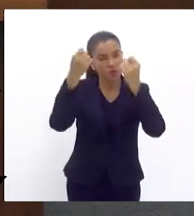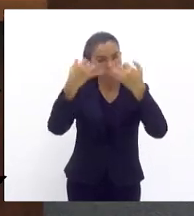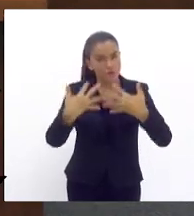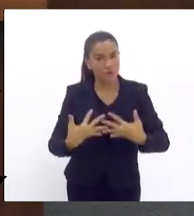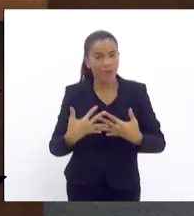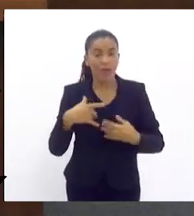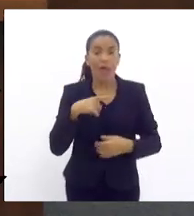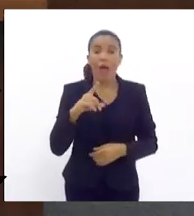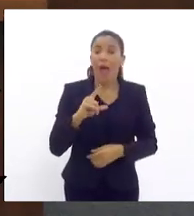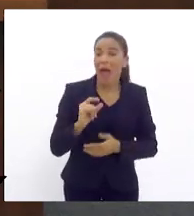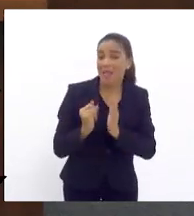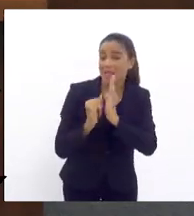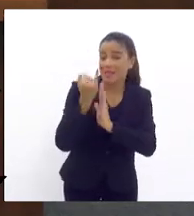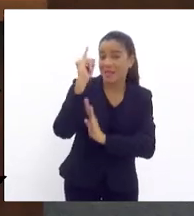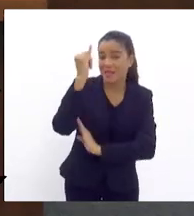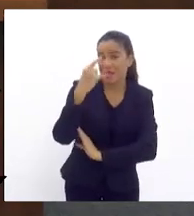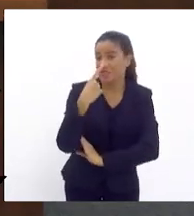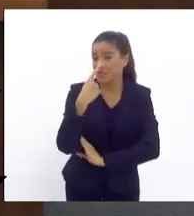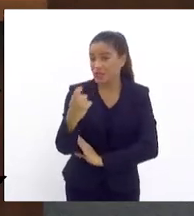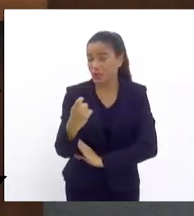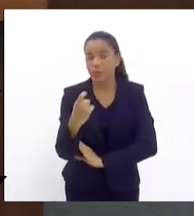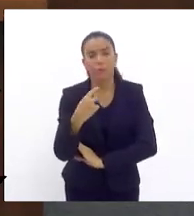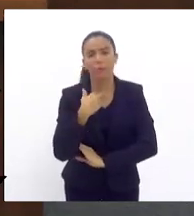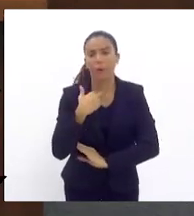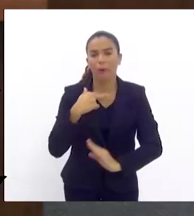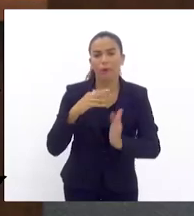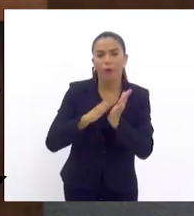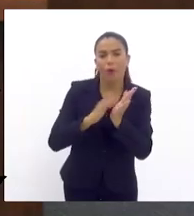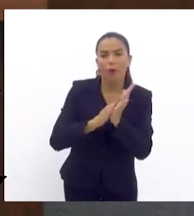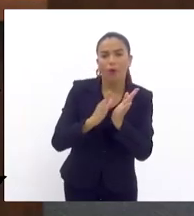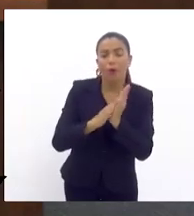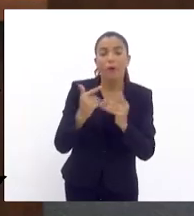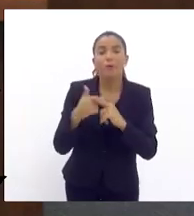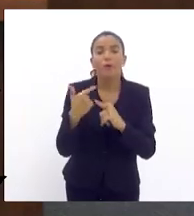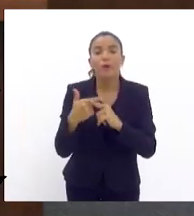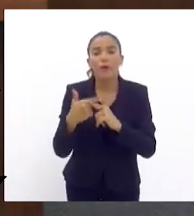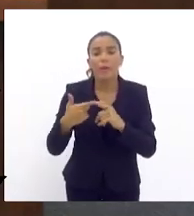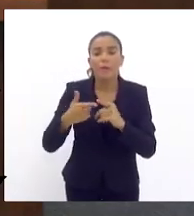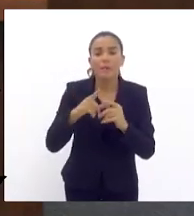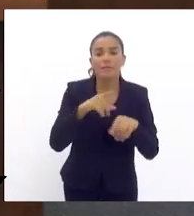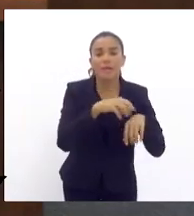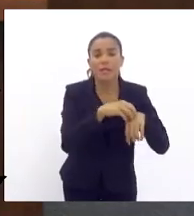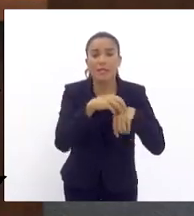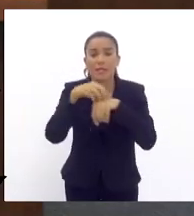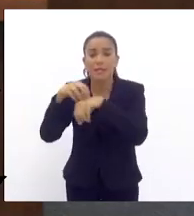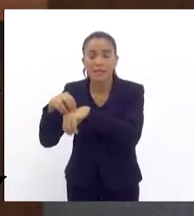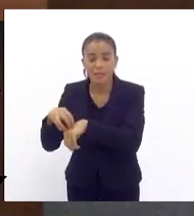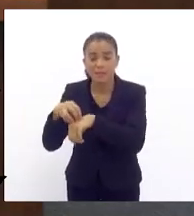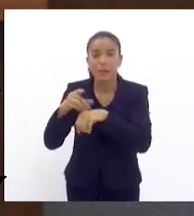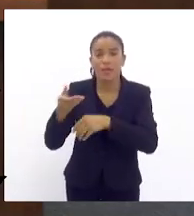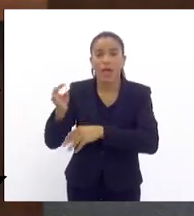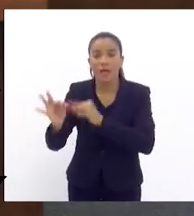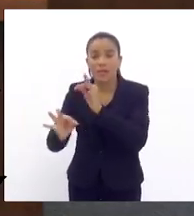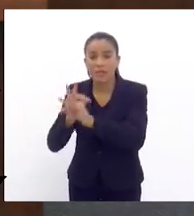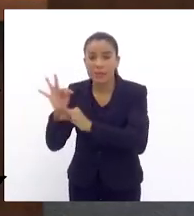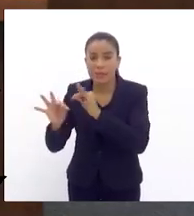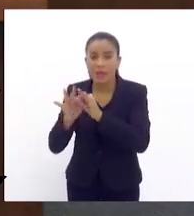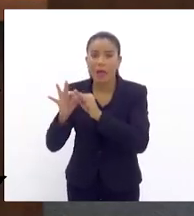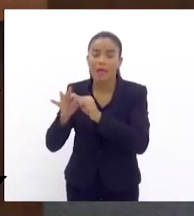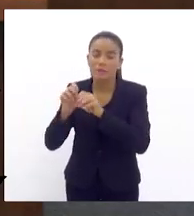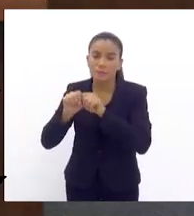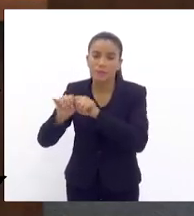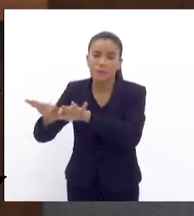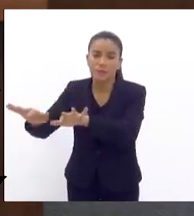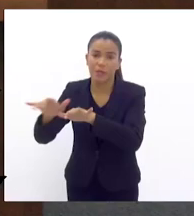A taxa de esgoto eles não podem cobrar. Por quê? Porque eles têm que coletar, transportar, tratar e dar o destino final. Então,